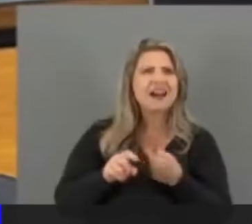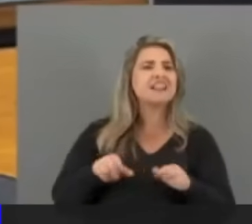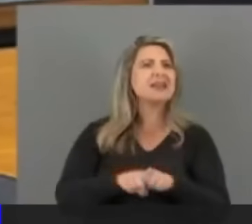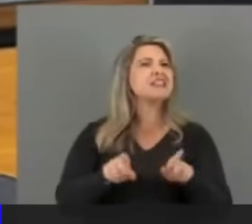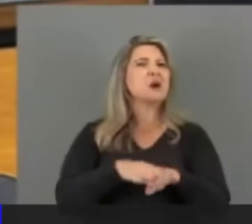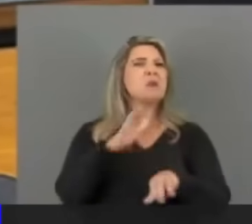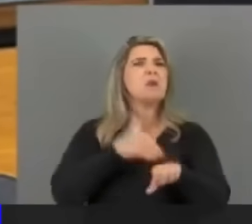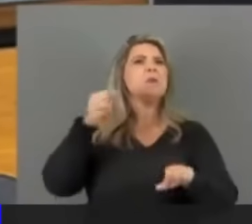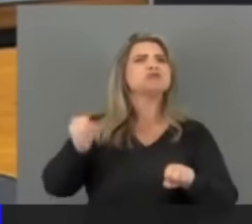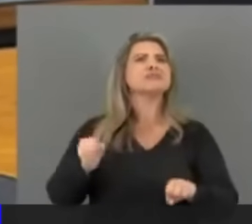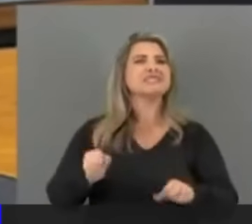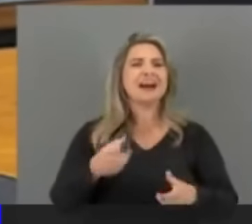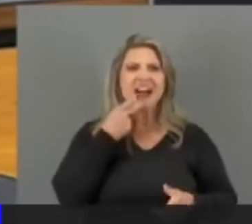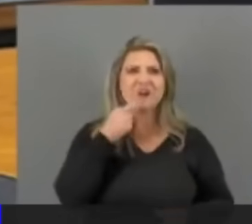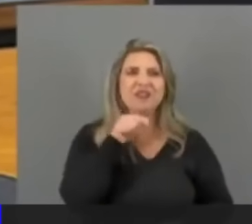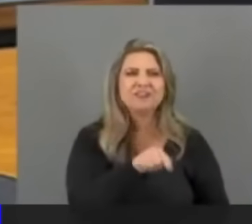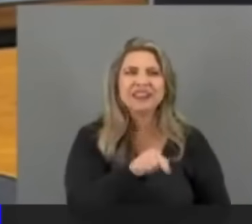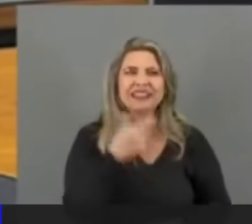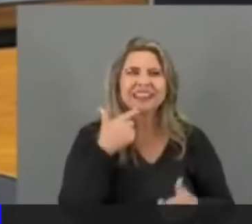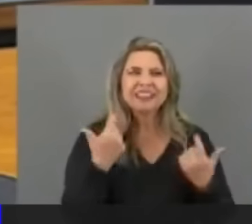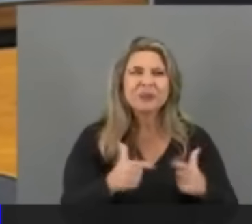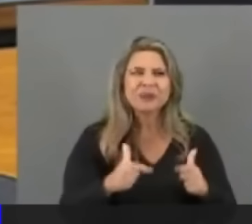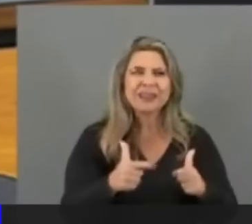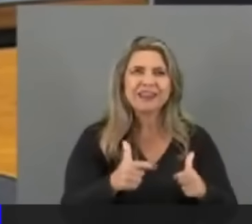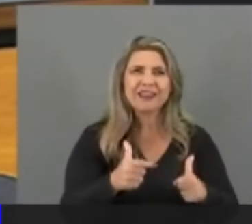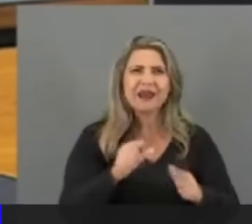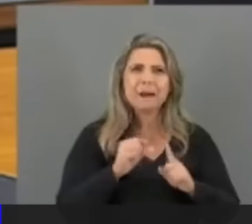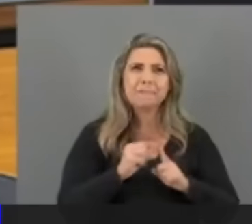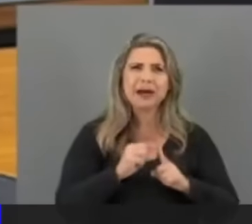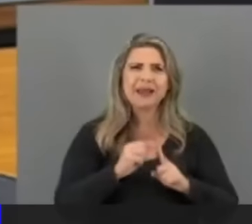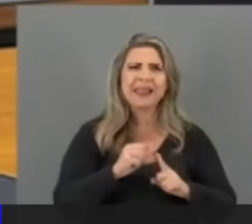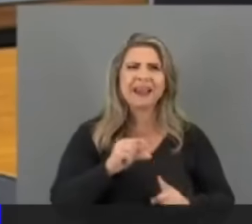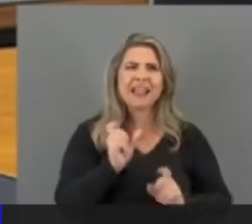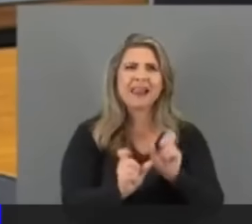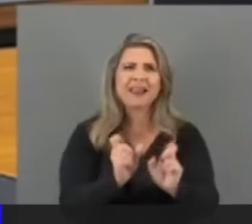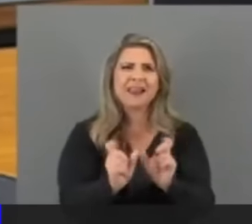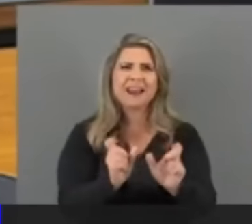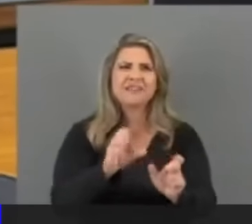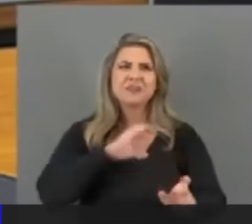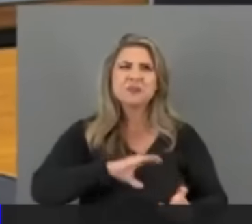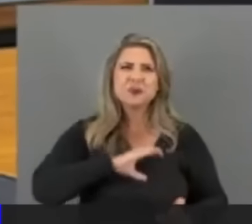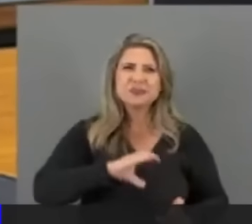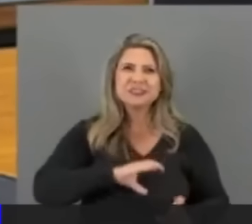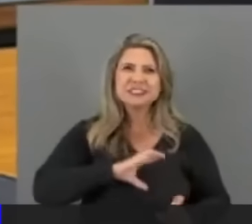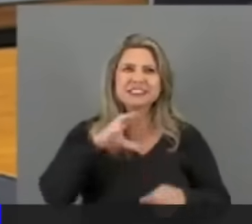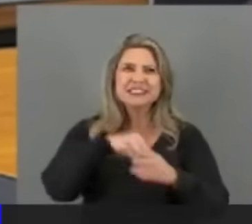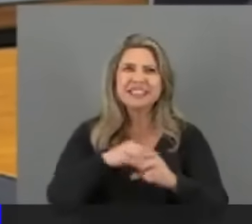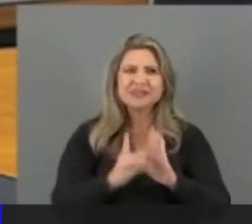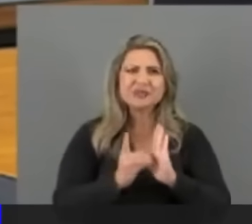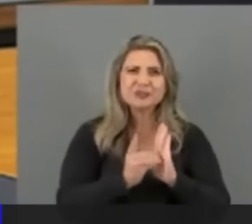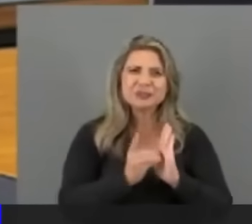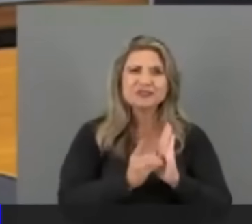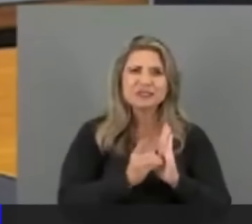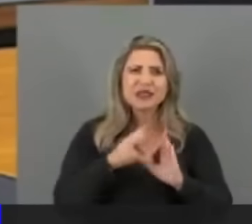golpe, agora estou negando ou querendo negar os vocábulos que compõem o dicionário da língua